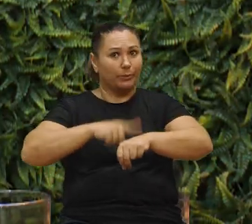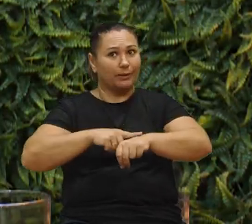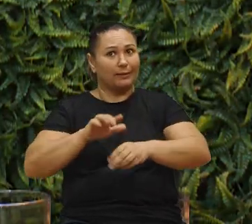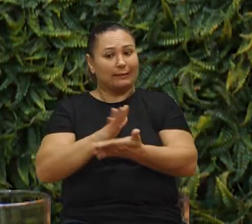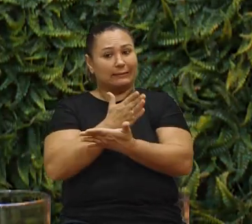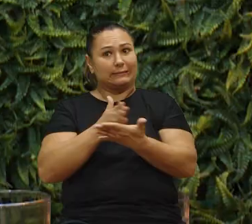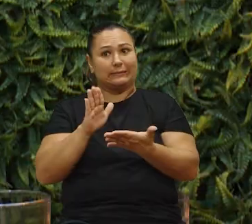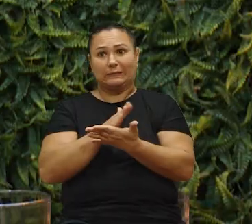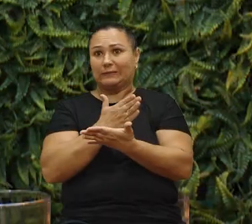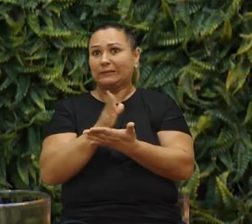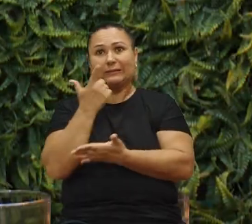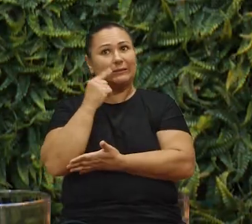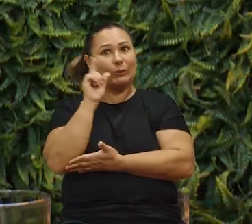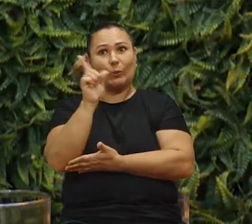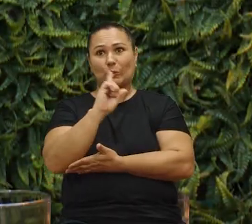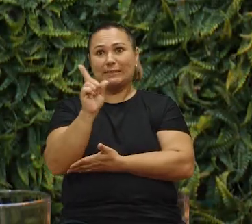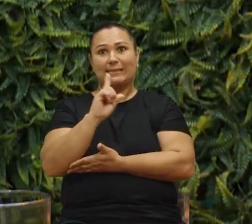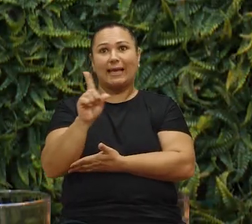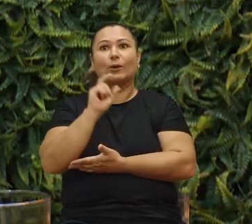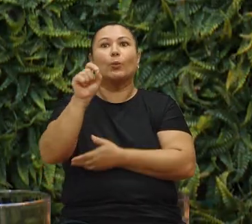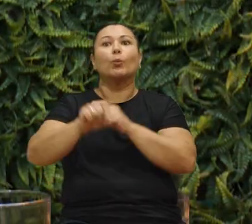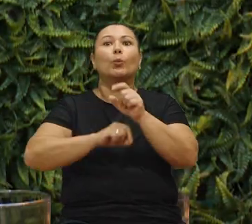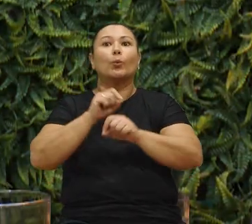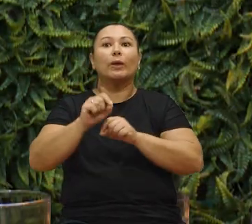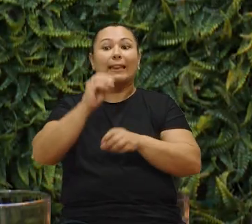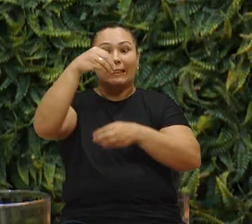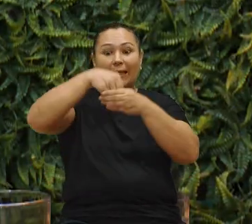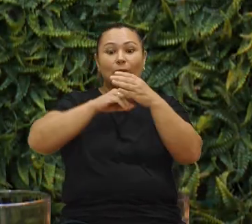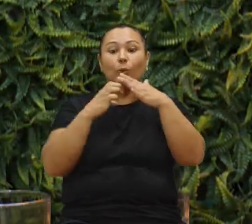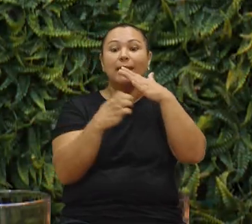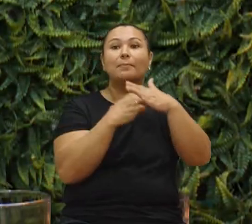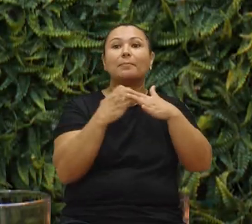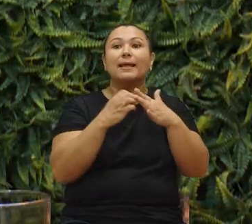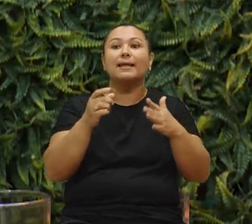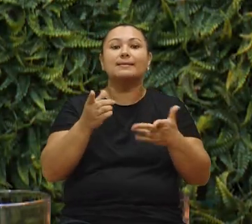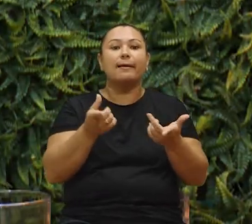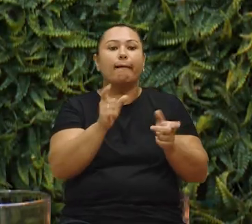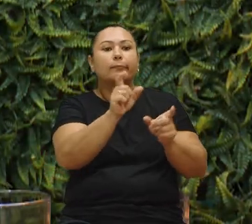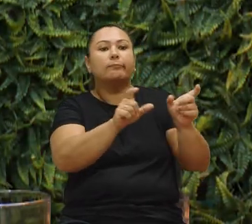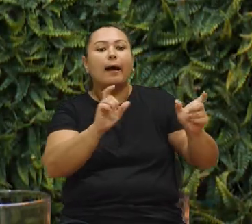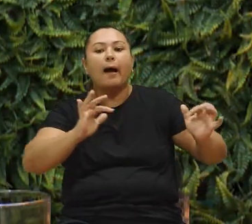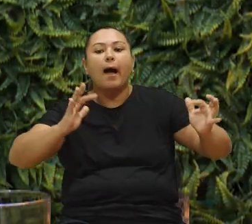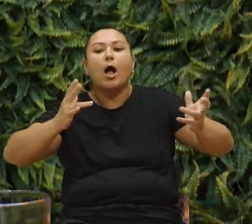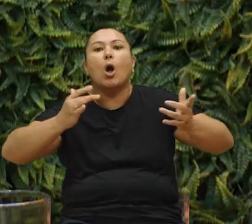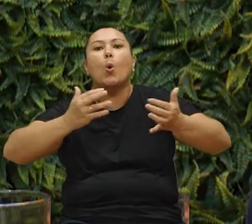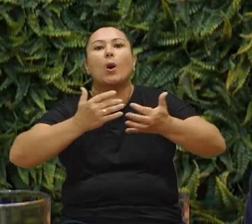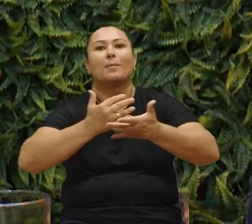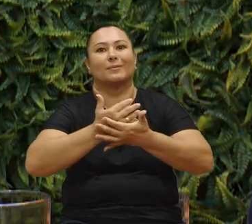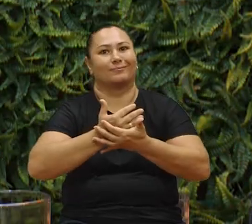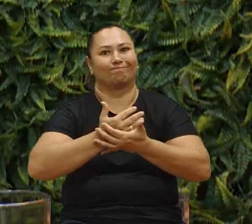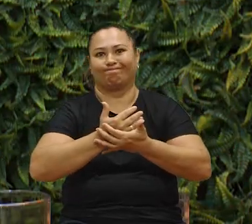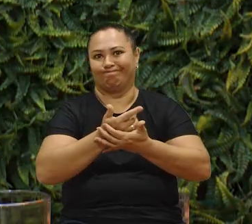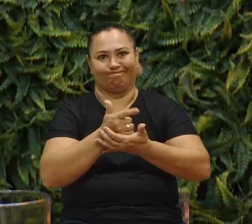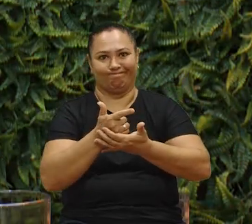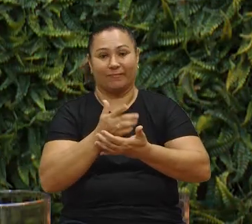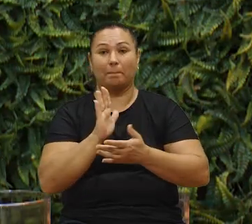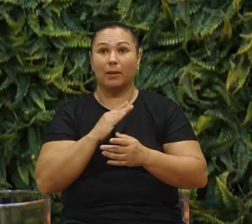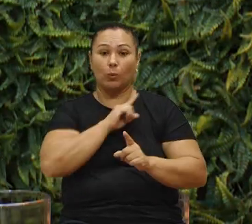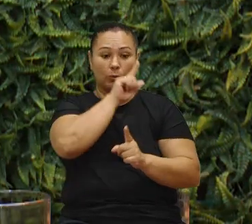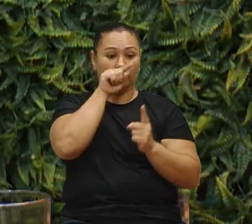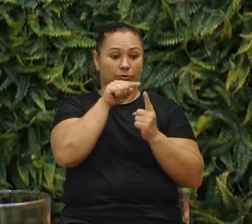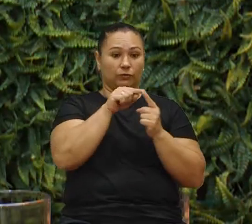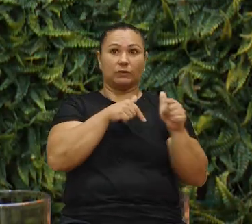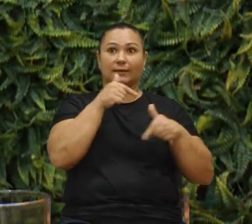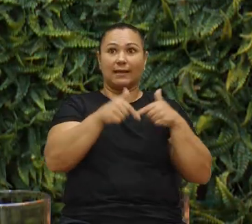complexas e nem sempre tu consegue ter um espaço dentro da empresa que te acolha. Um dos meus propósitos